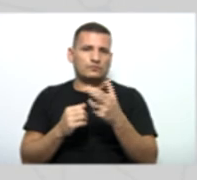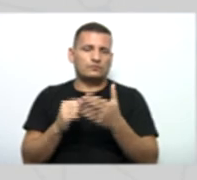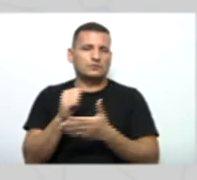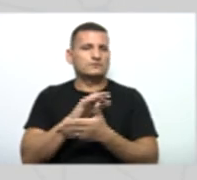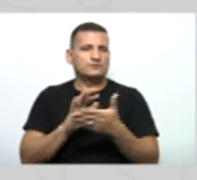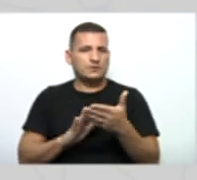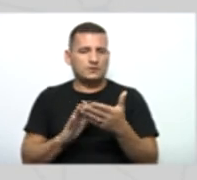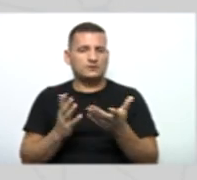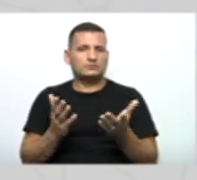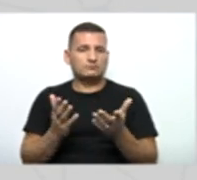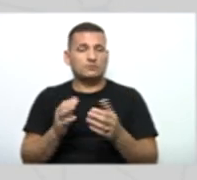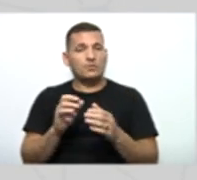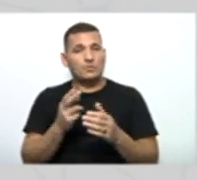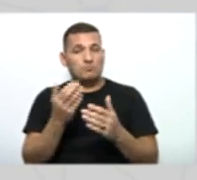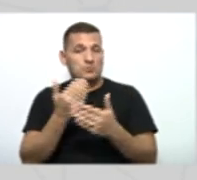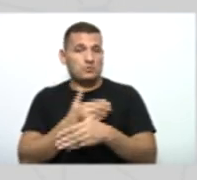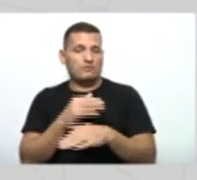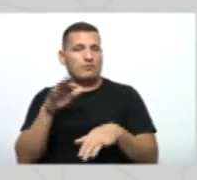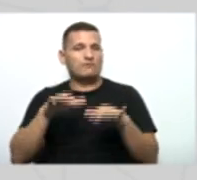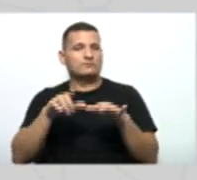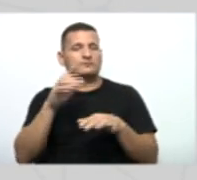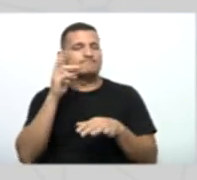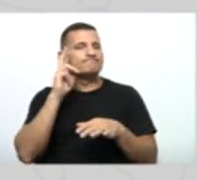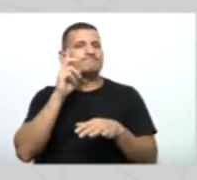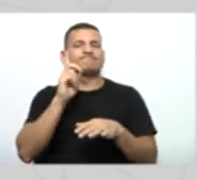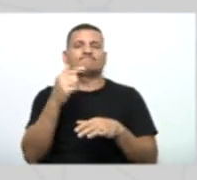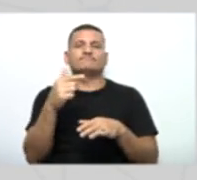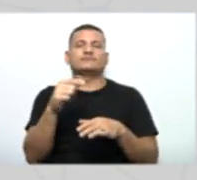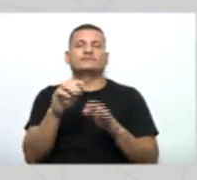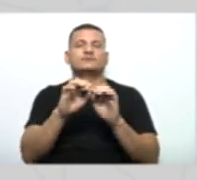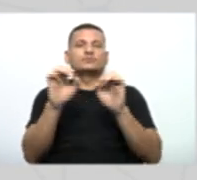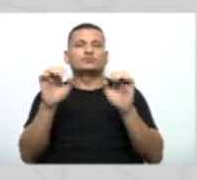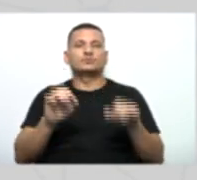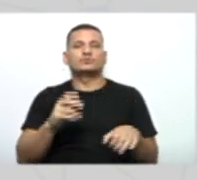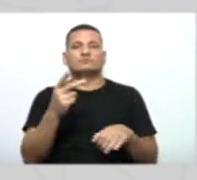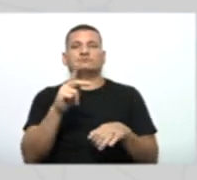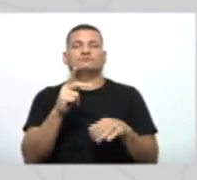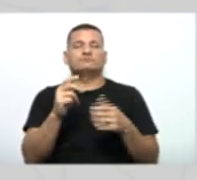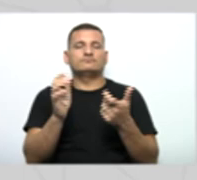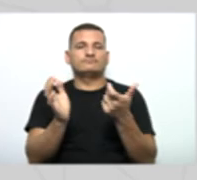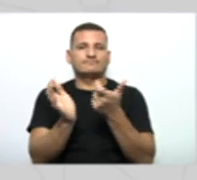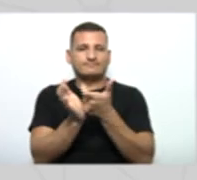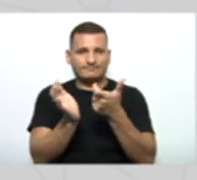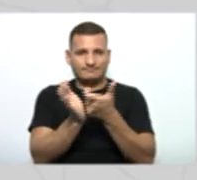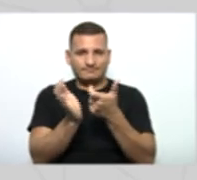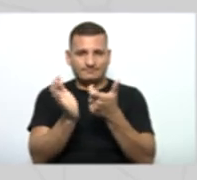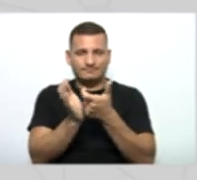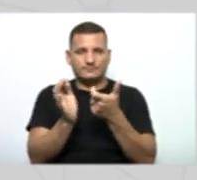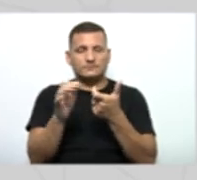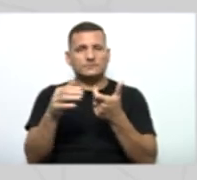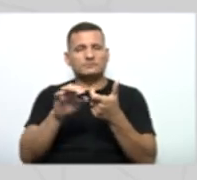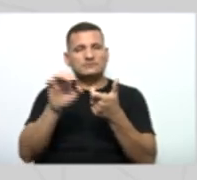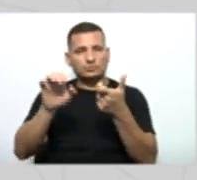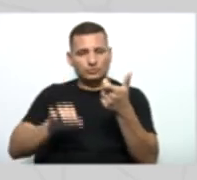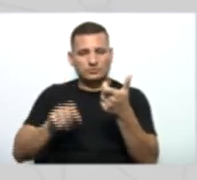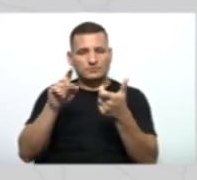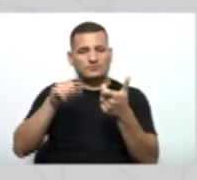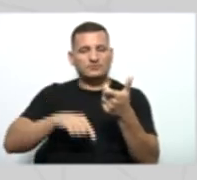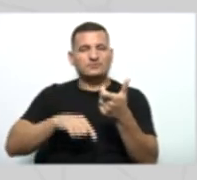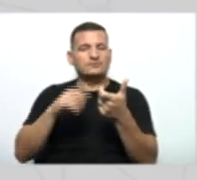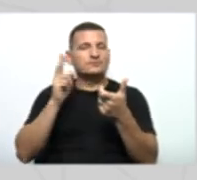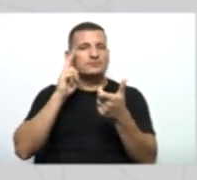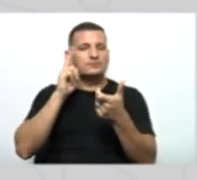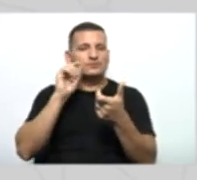hora da prova, e você não se lembre de toda a estrutura da sua classe. Então, a primeira coisa que você precisa lembrar, o que você vai